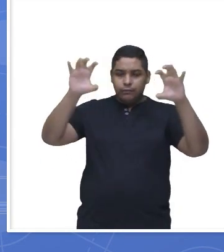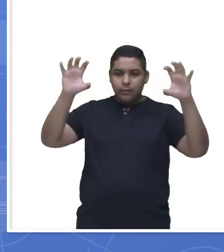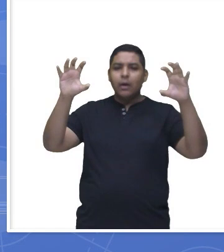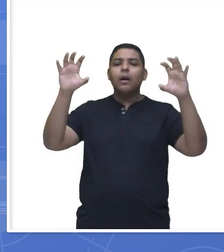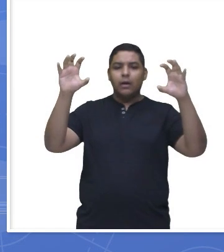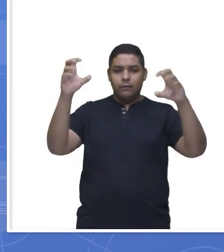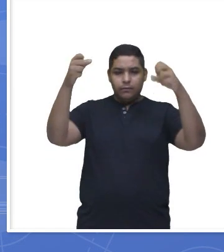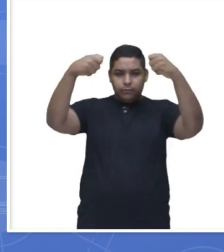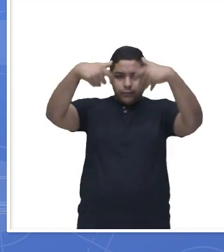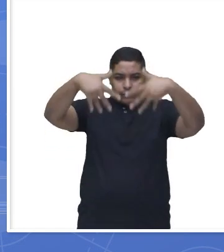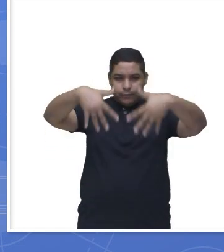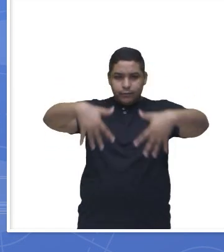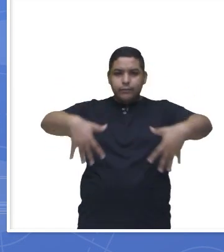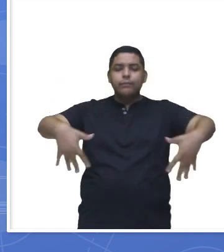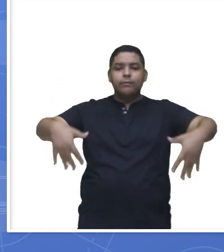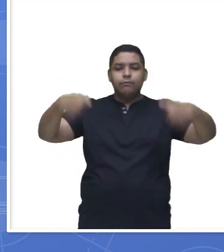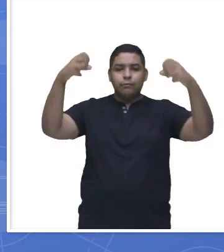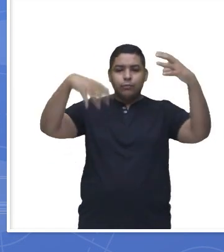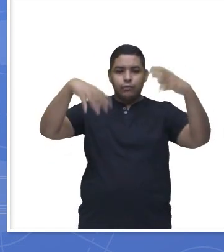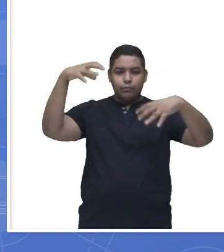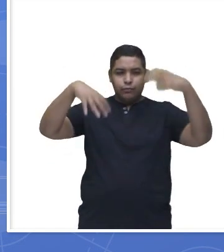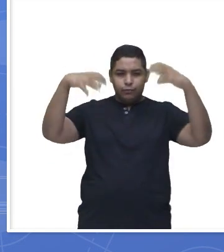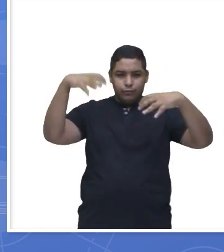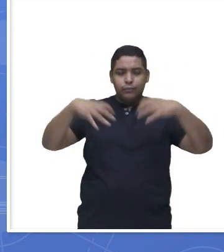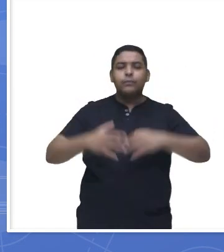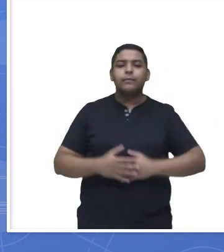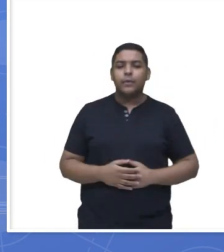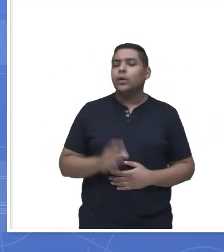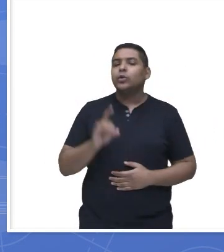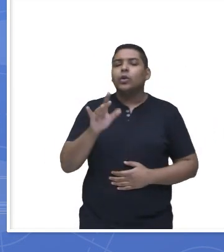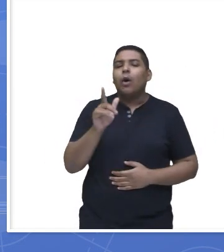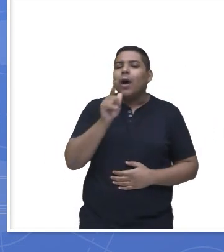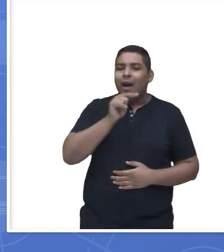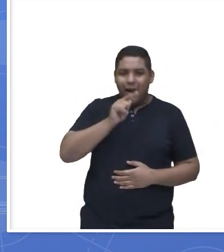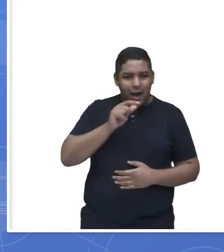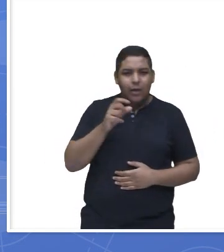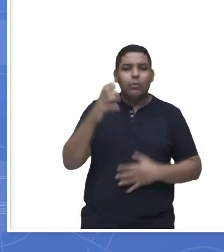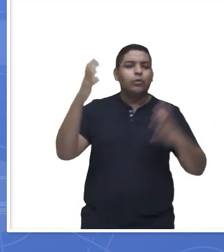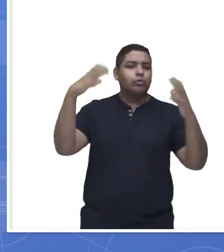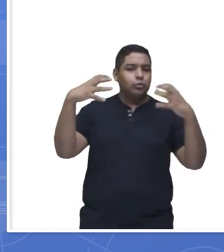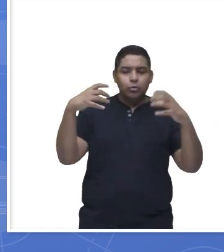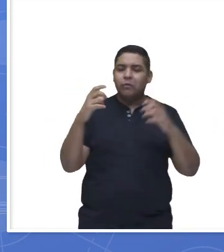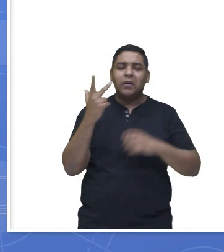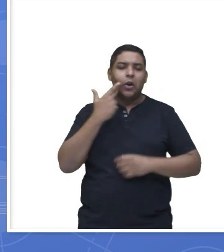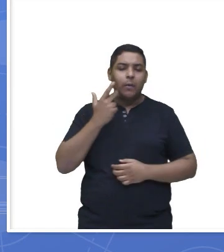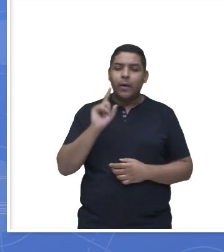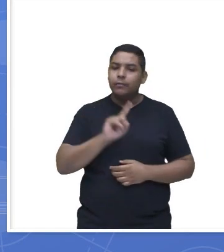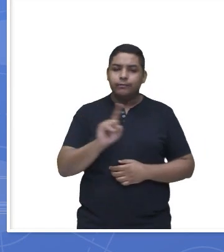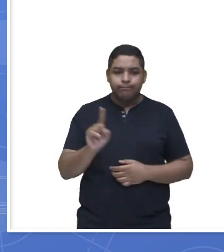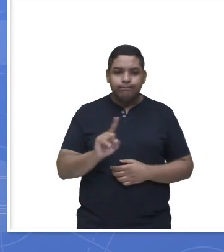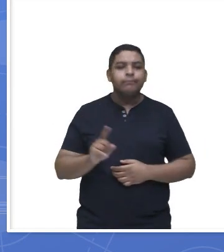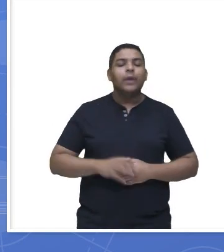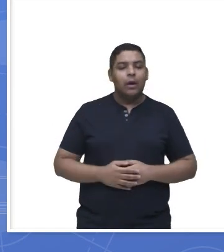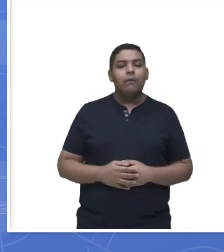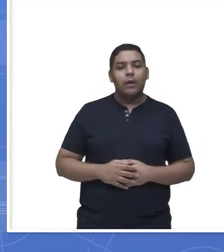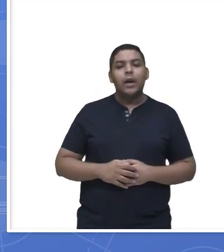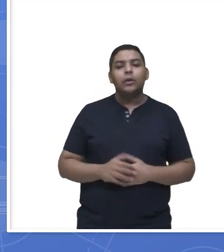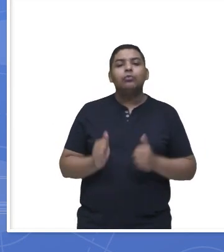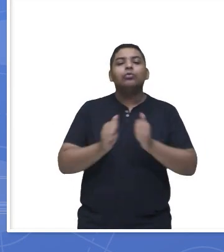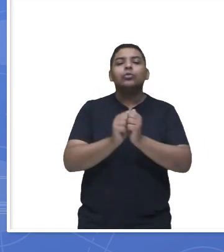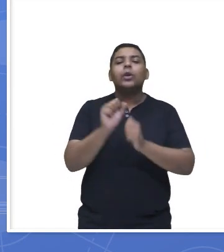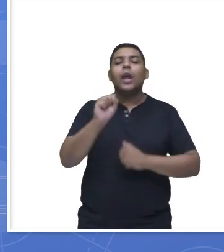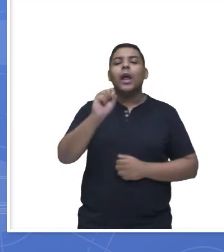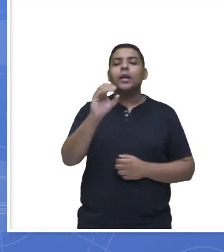fundir com a água. Então, em vez de chover apenas a água, a chuva que a gente já está acostumado, ela vai vir com